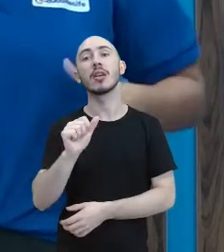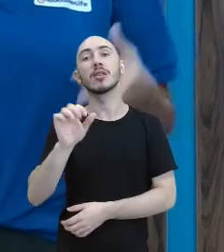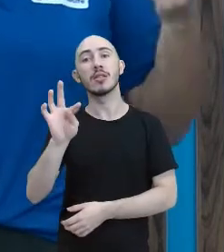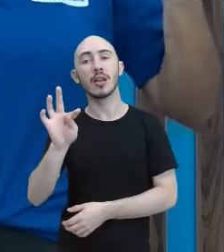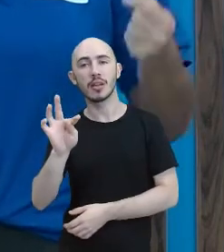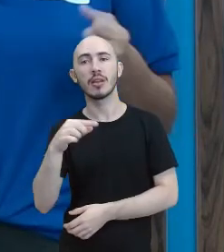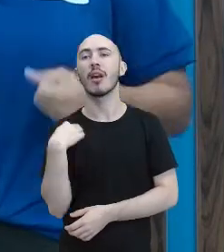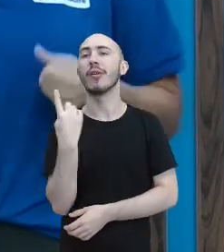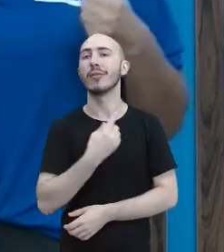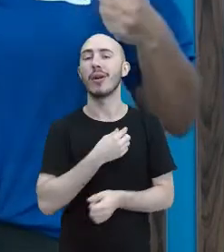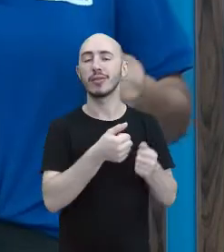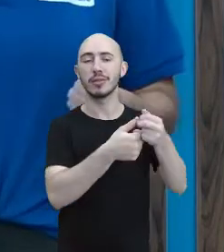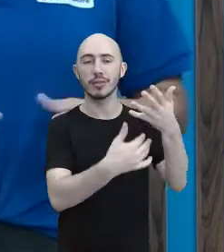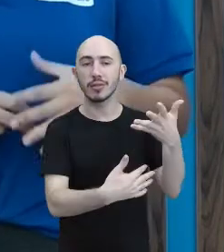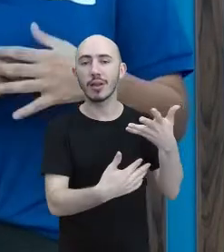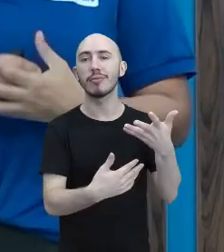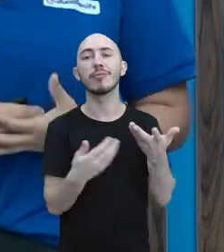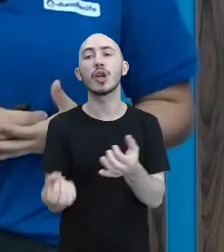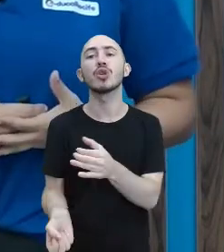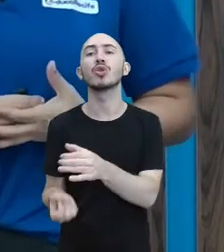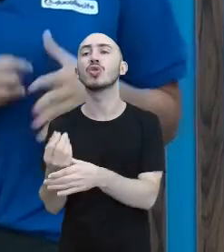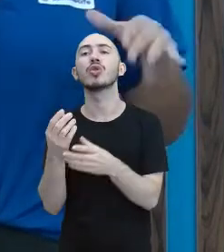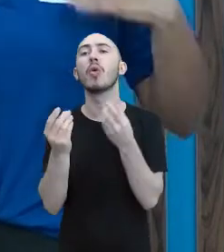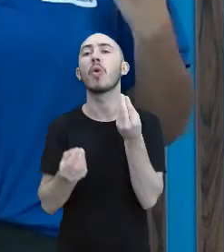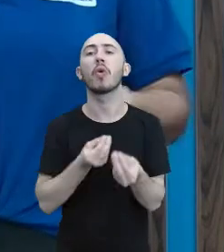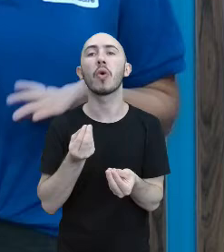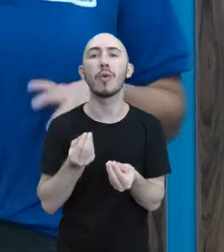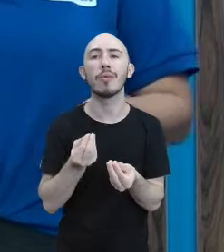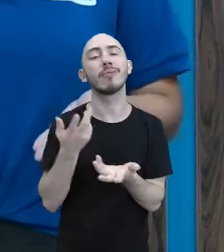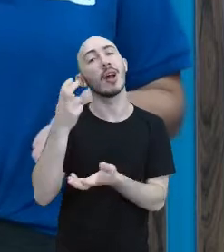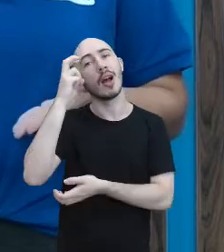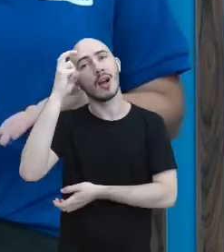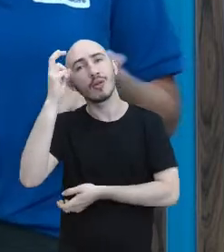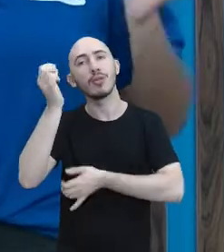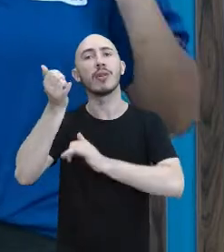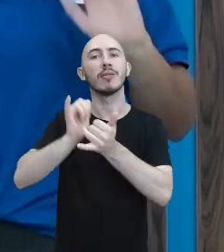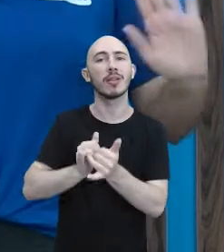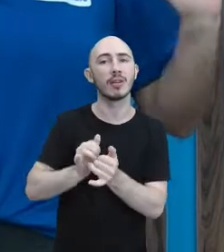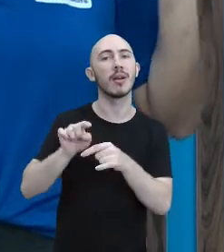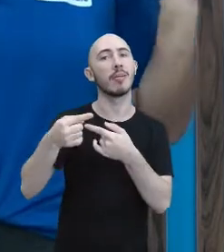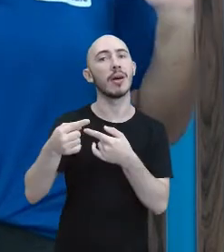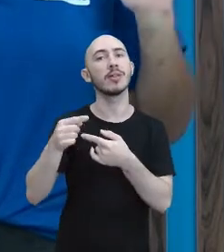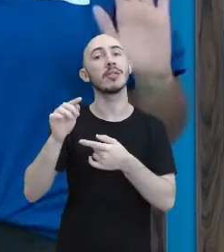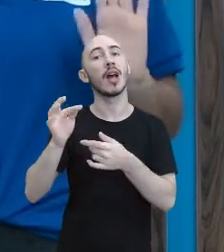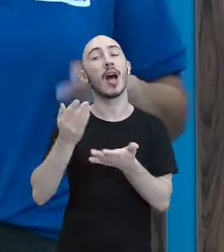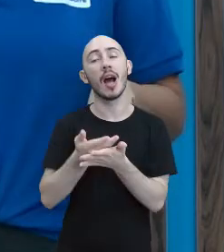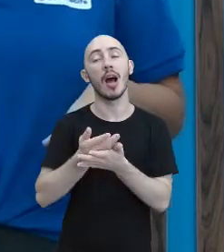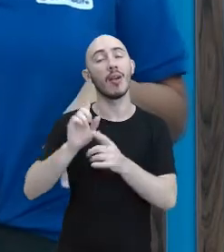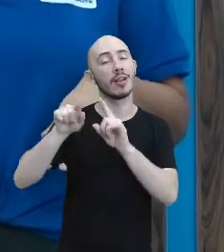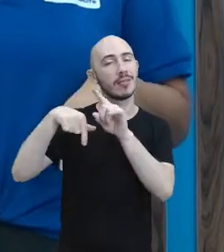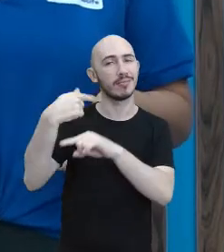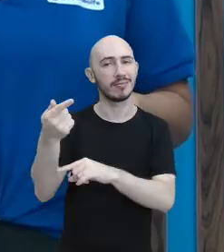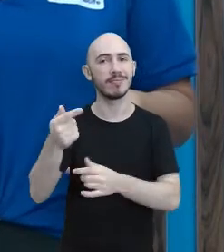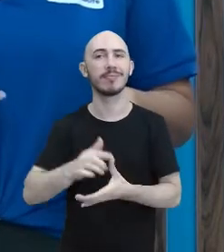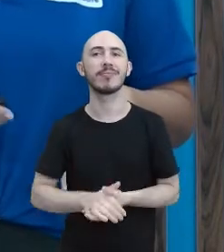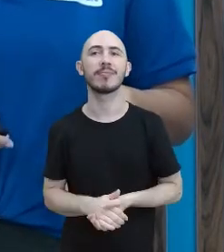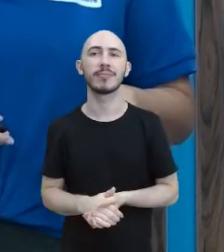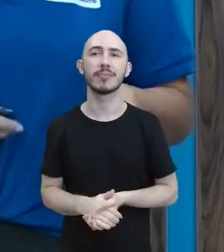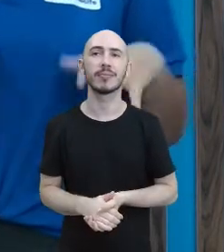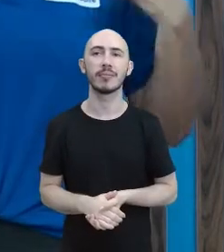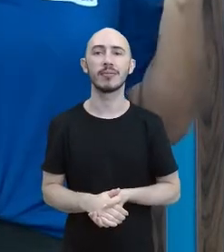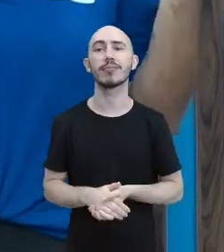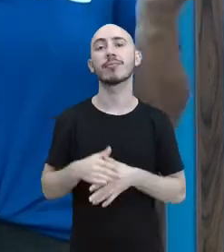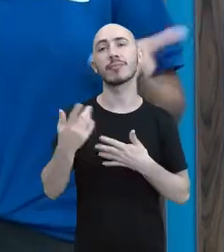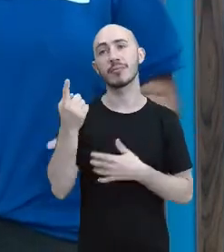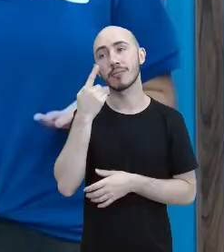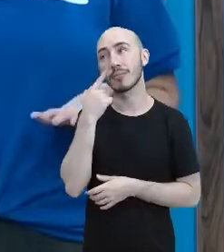que surgiu com o quê? Com essa cultura digital. Mas isso é assunto para a próxima aula. E aqui